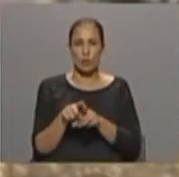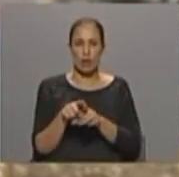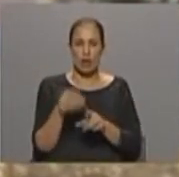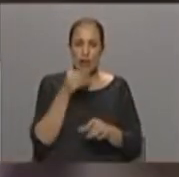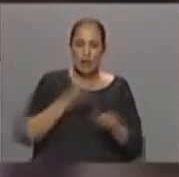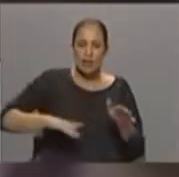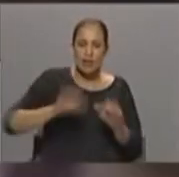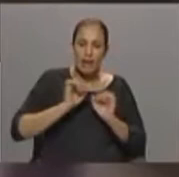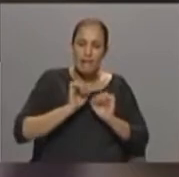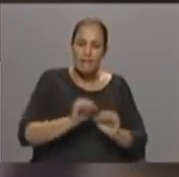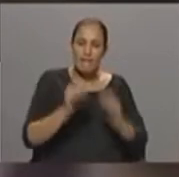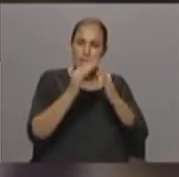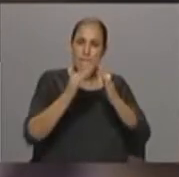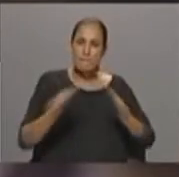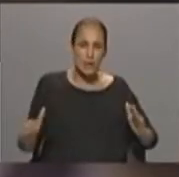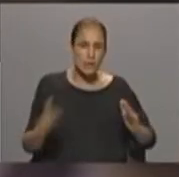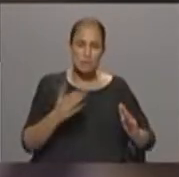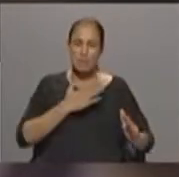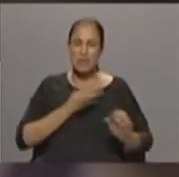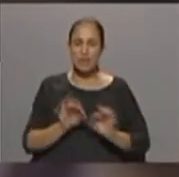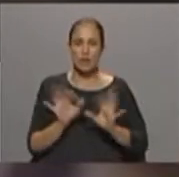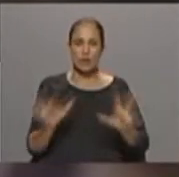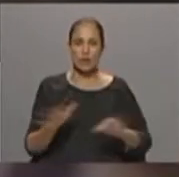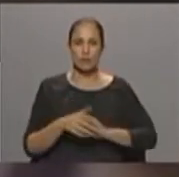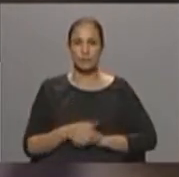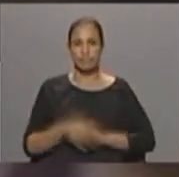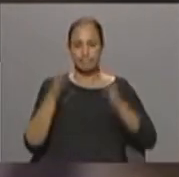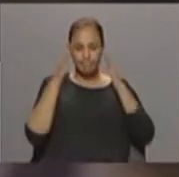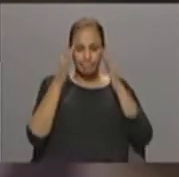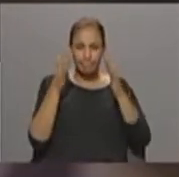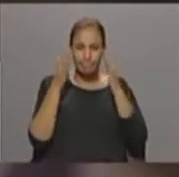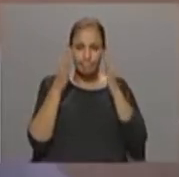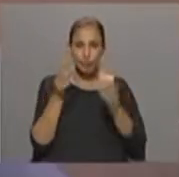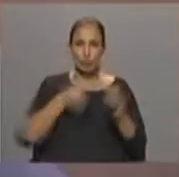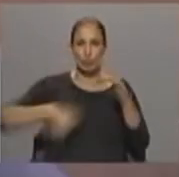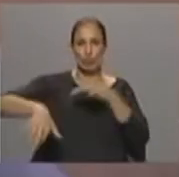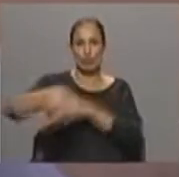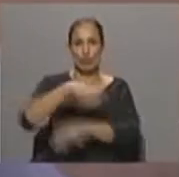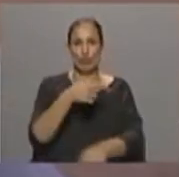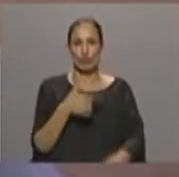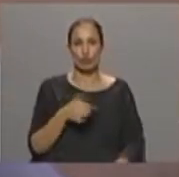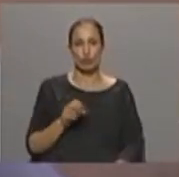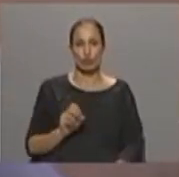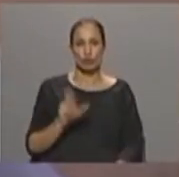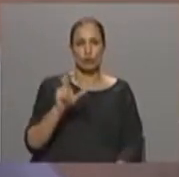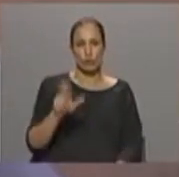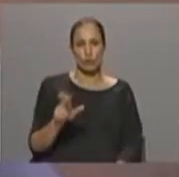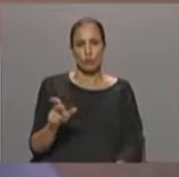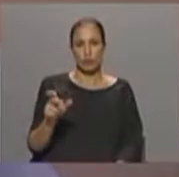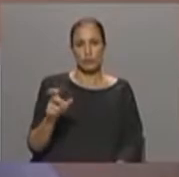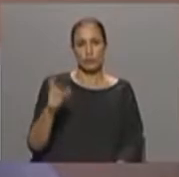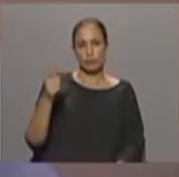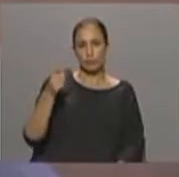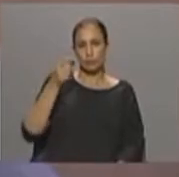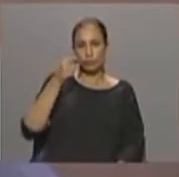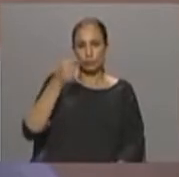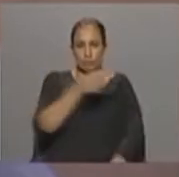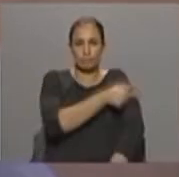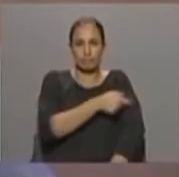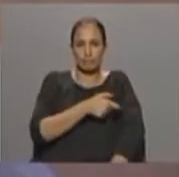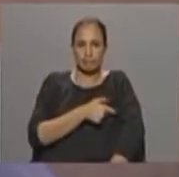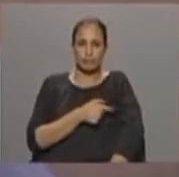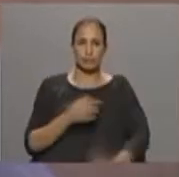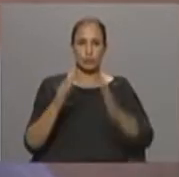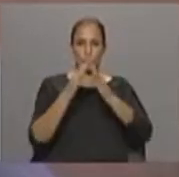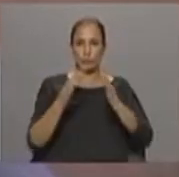do Pico. A dedicação de alma e coração ao seu povo timorense, por parte do missionário picoense, trouxe aos Açores Dom Ximenes Belo,